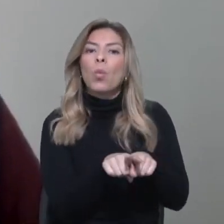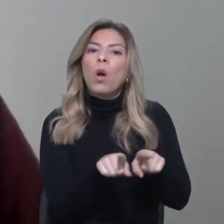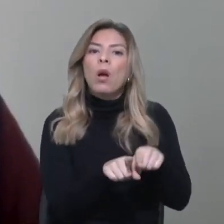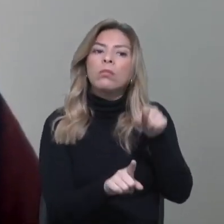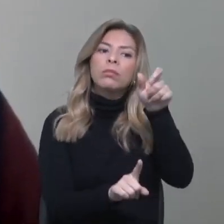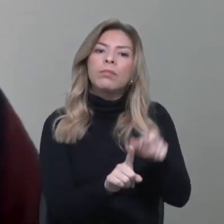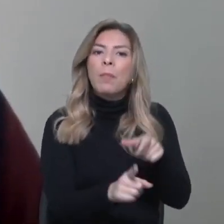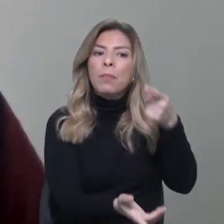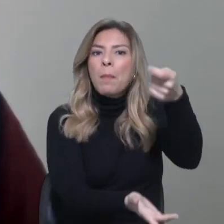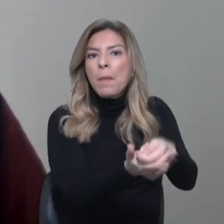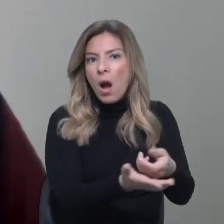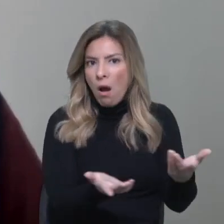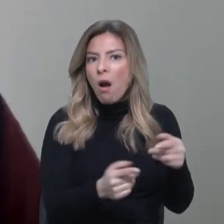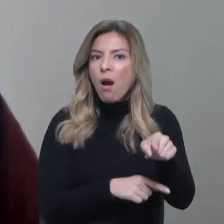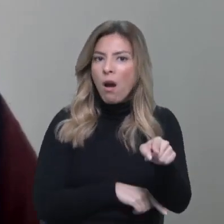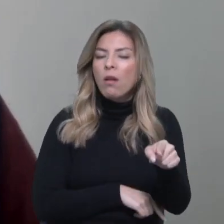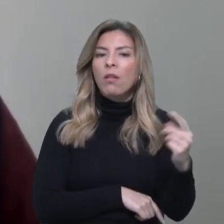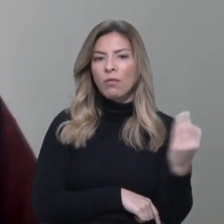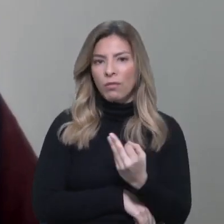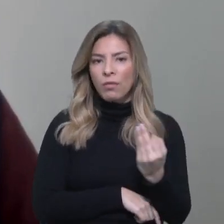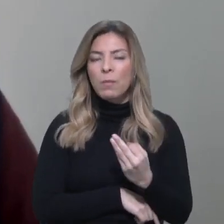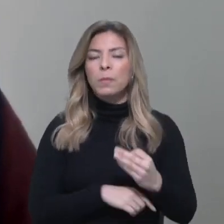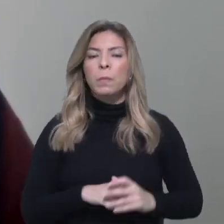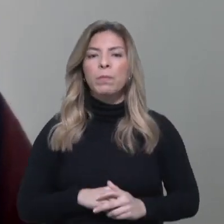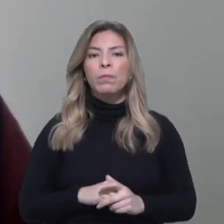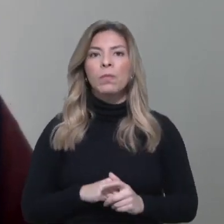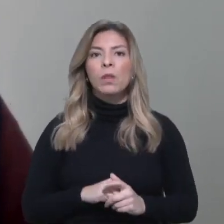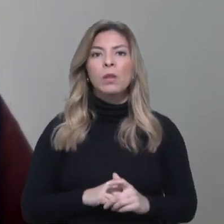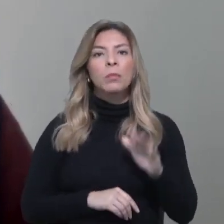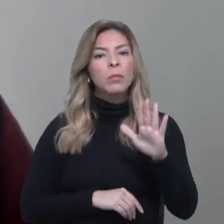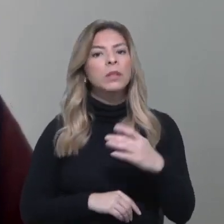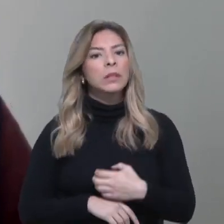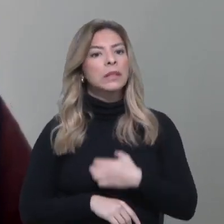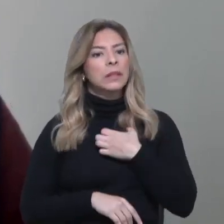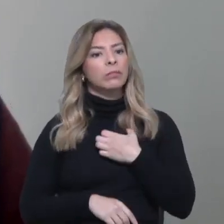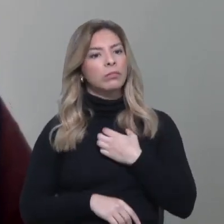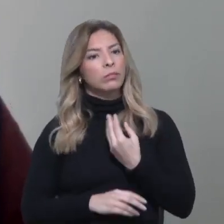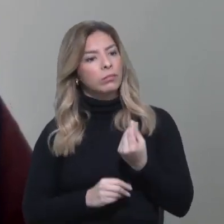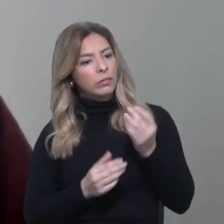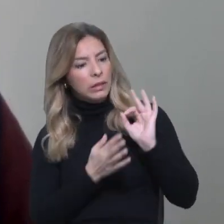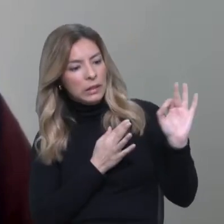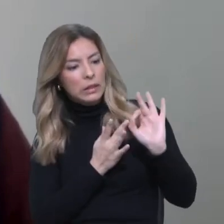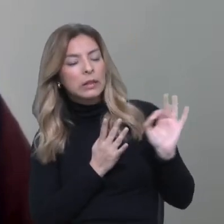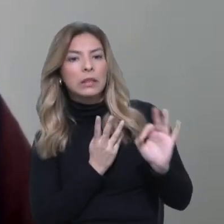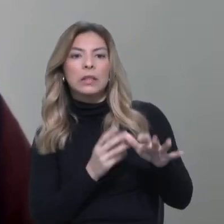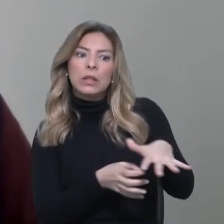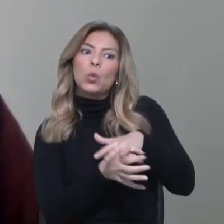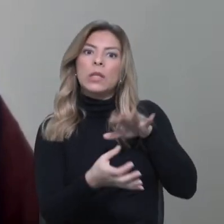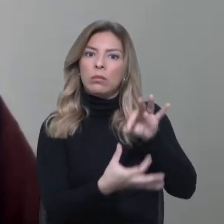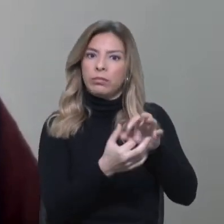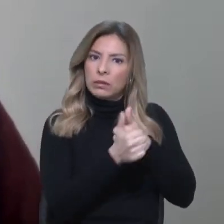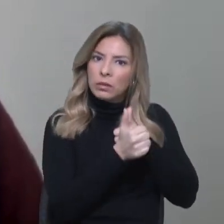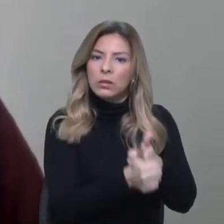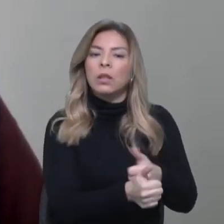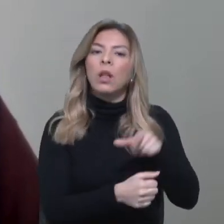durante uma década esses entendimentos. Eu diria que é preciso ver os detalhes de toda esta situação e muita cautela